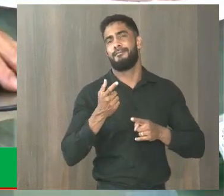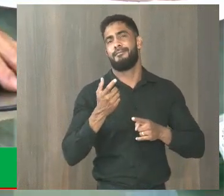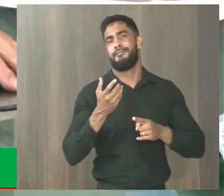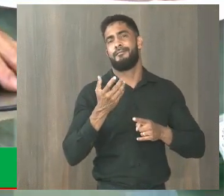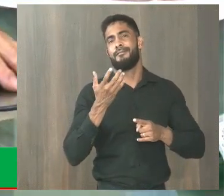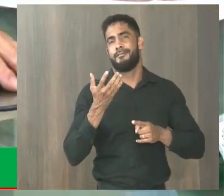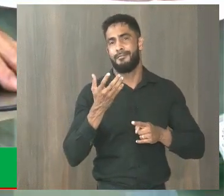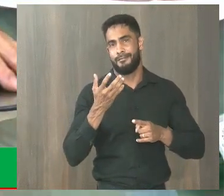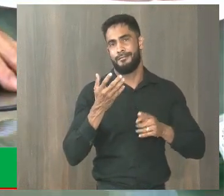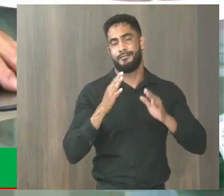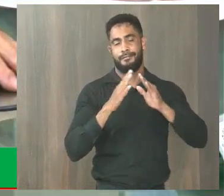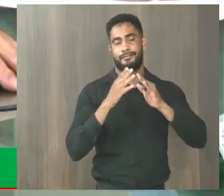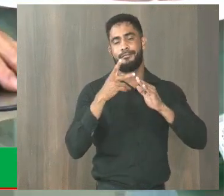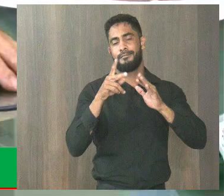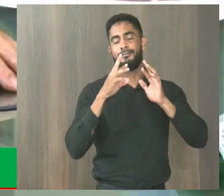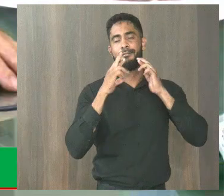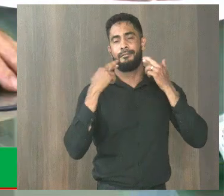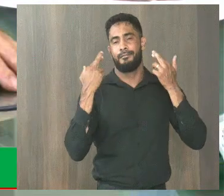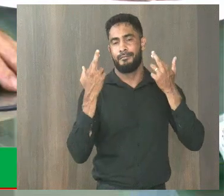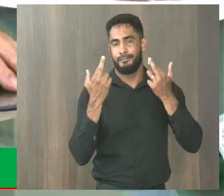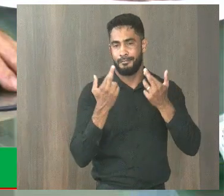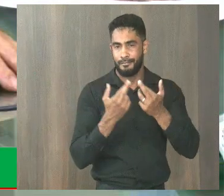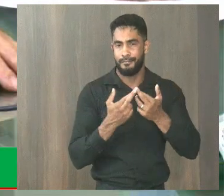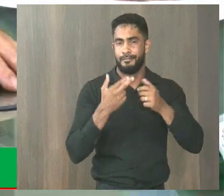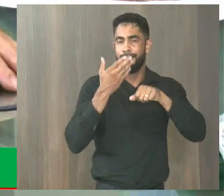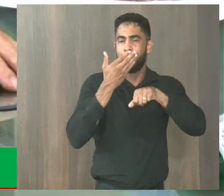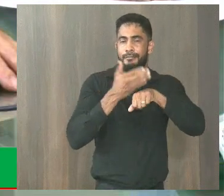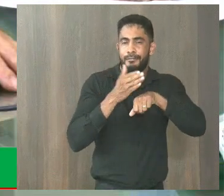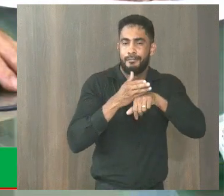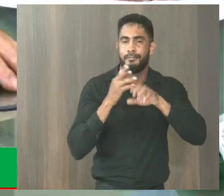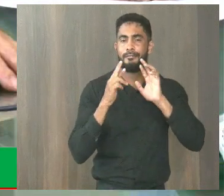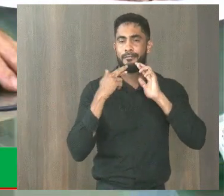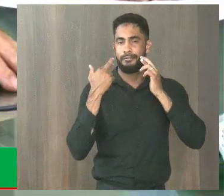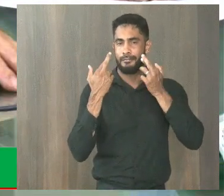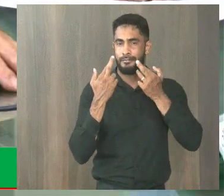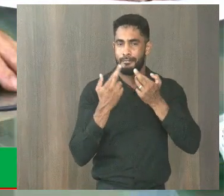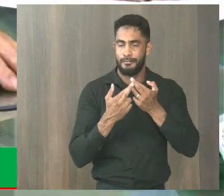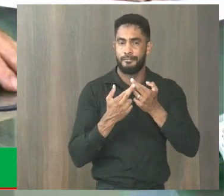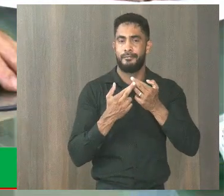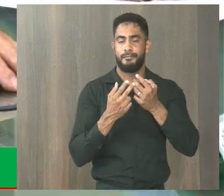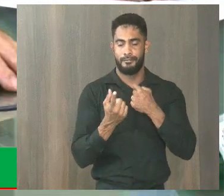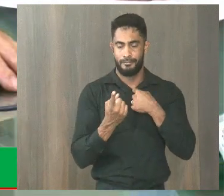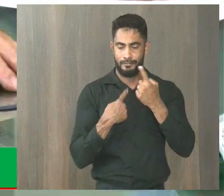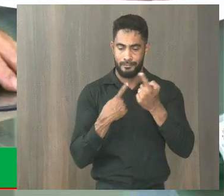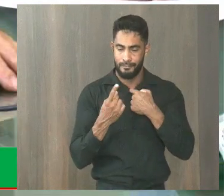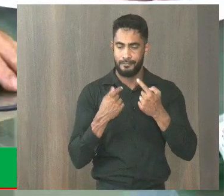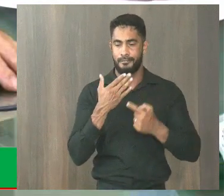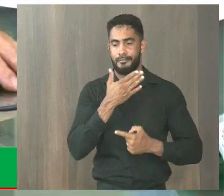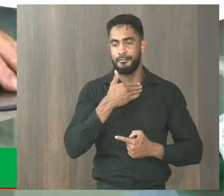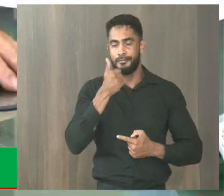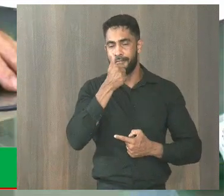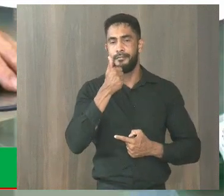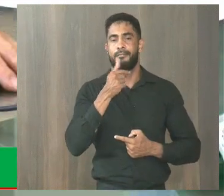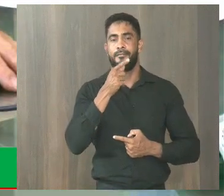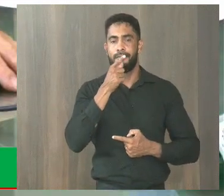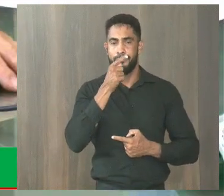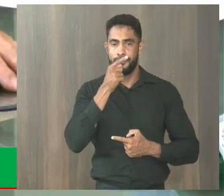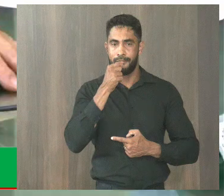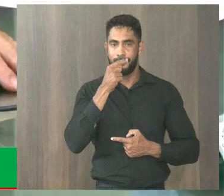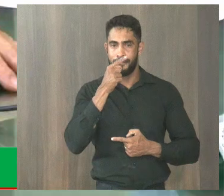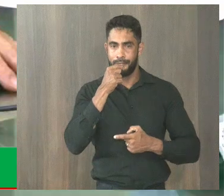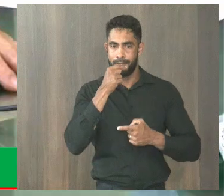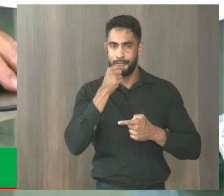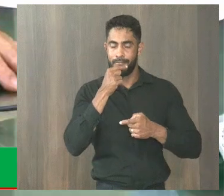para estar reunindo, participa das reuniões, né, por uma estrada melhor, para chegar a água da Copasa naquele